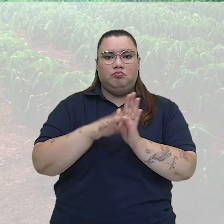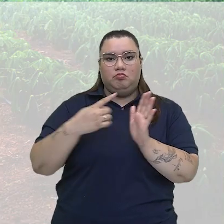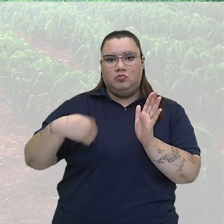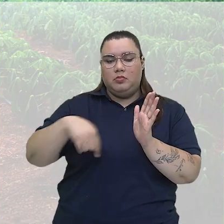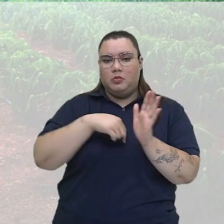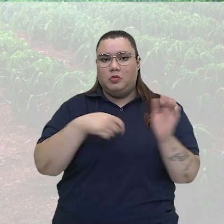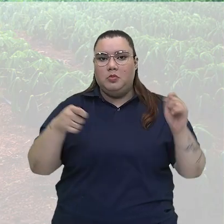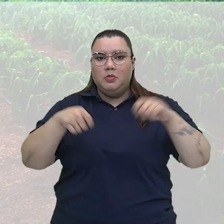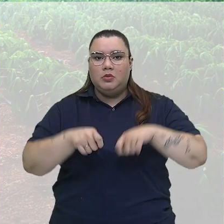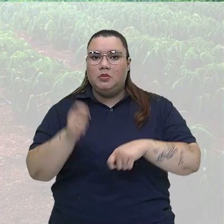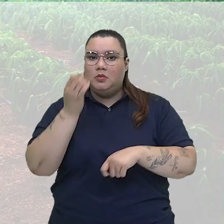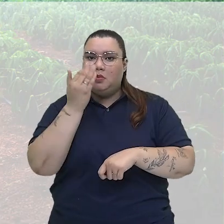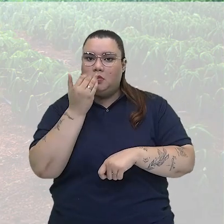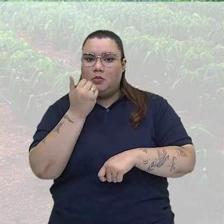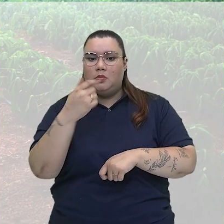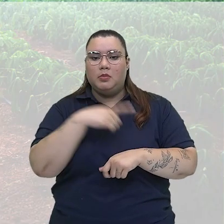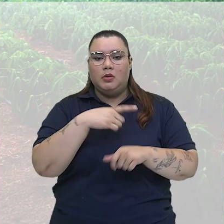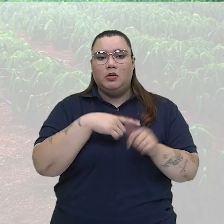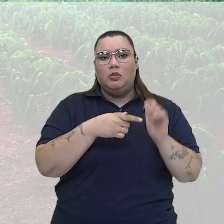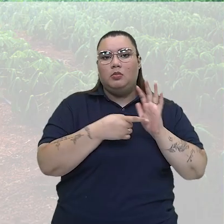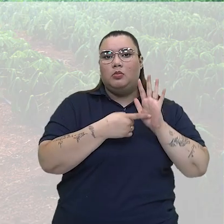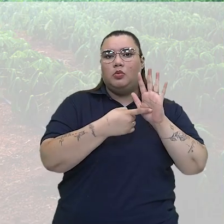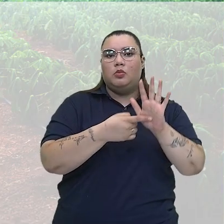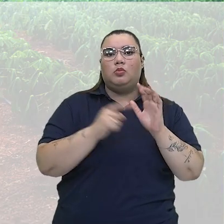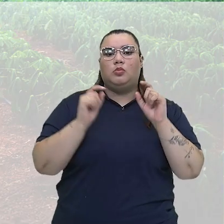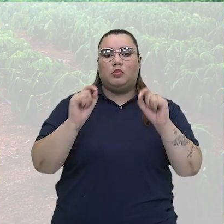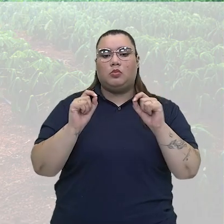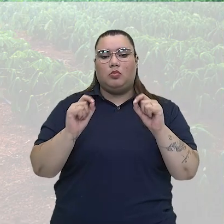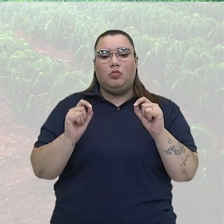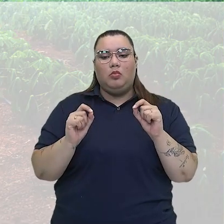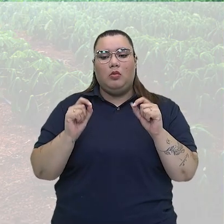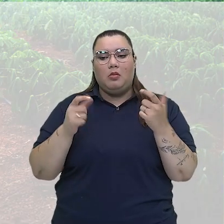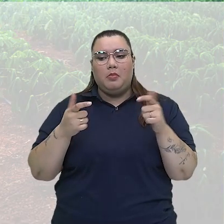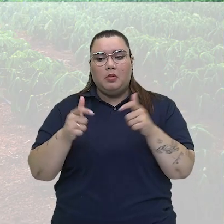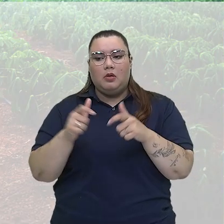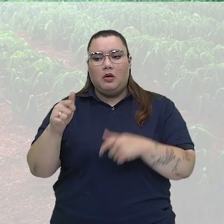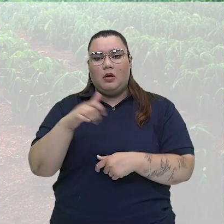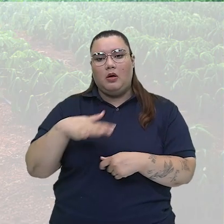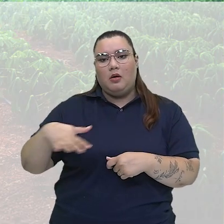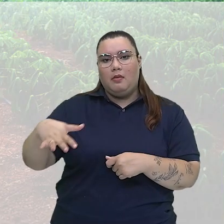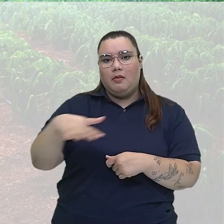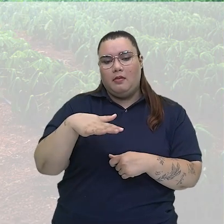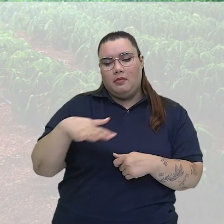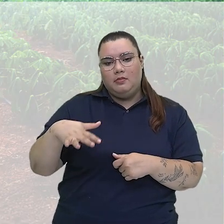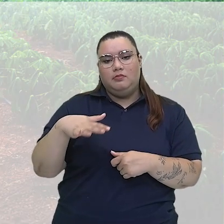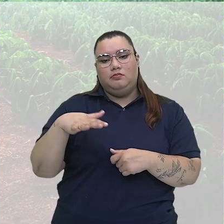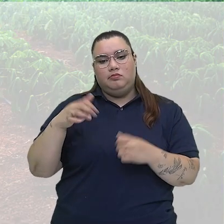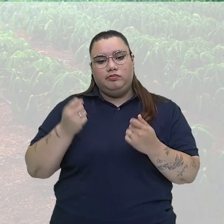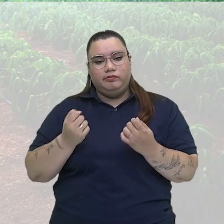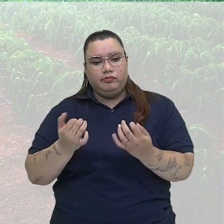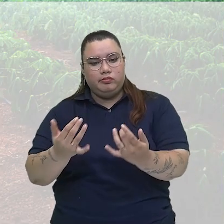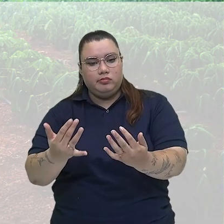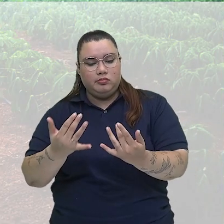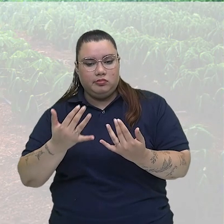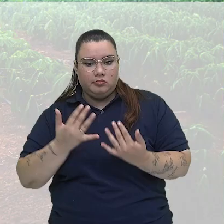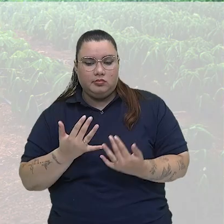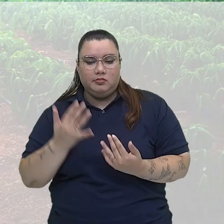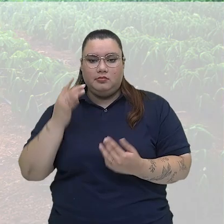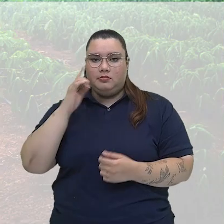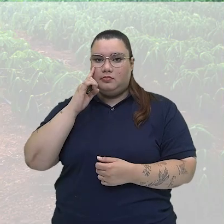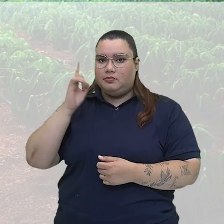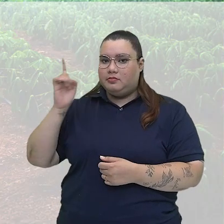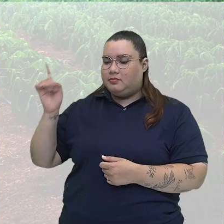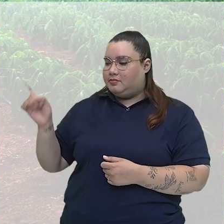mesa, eles vêm ali de pequenas áreas rurais, de plantações como esta, né, que